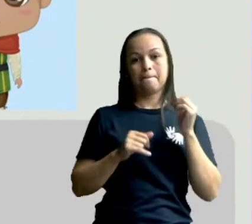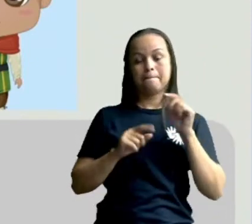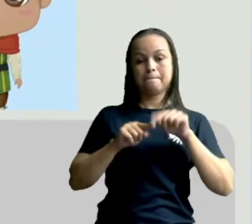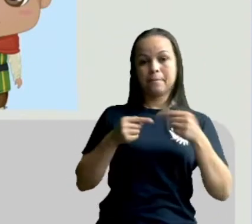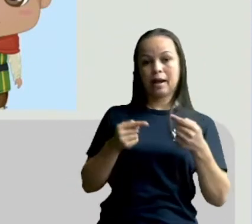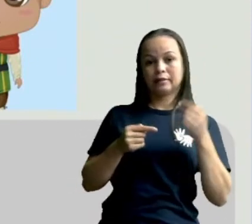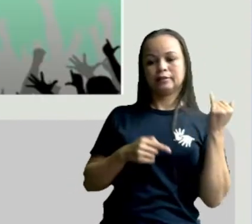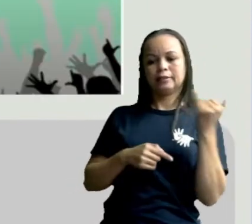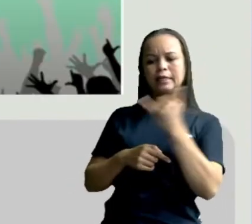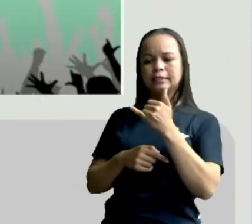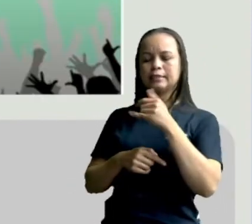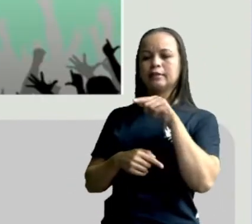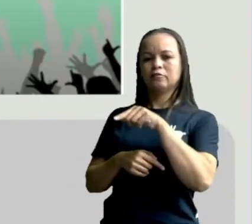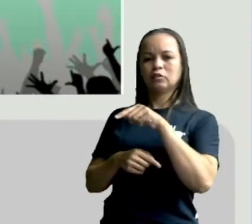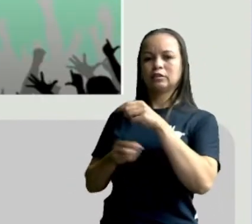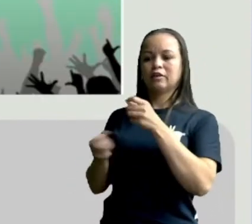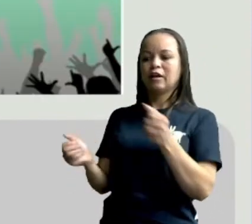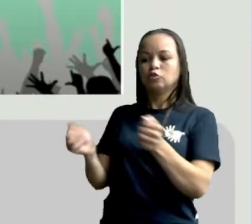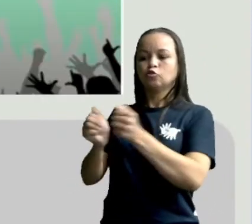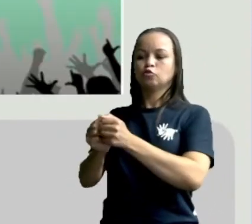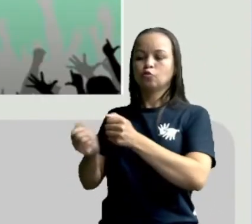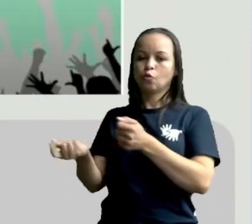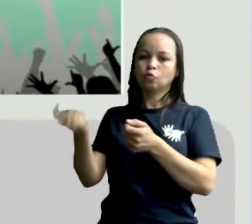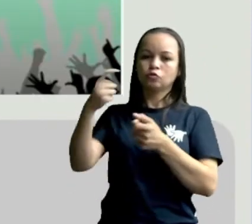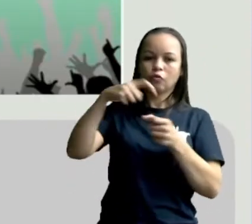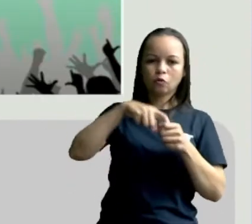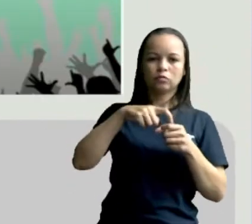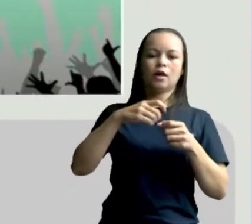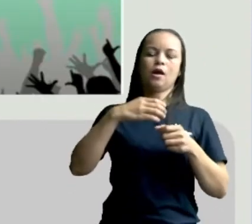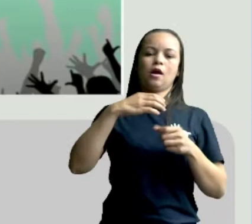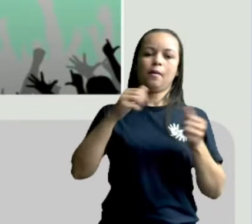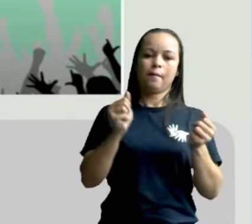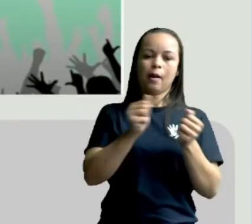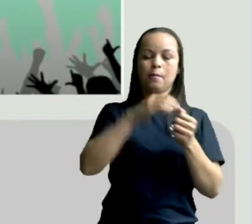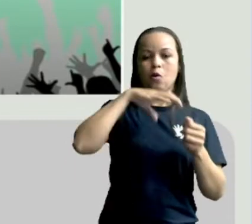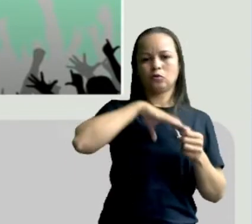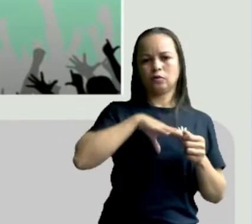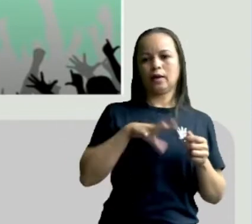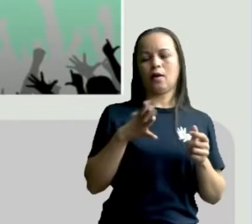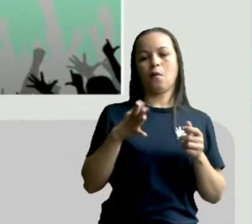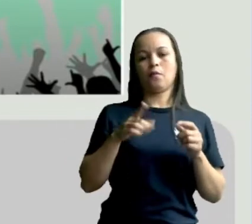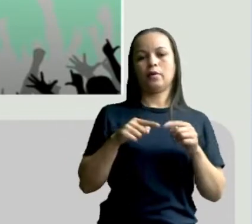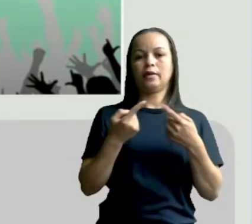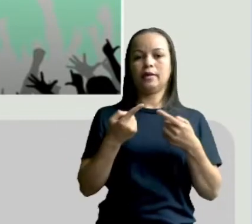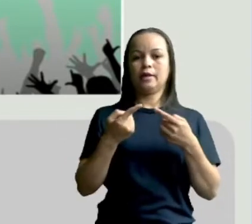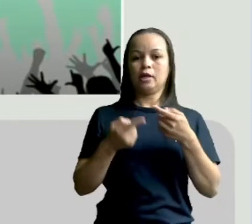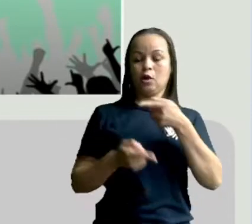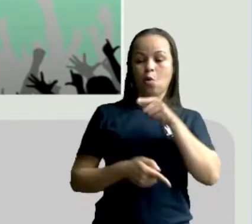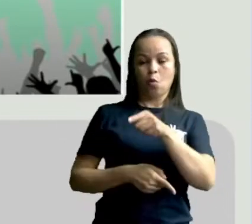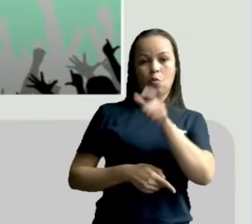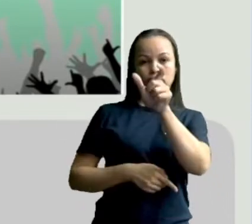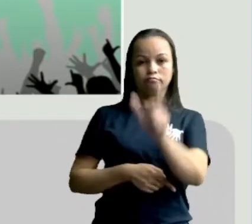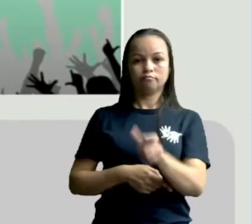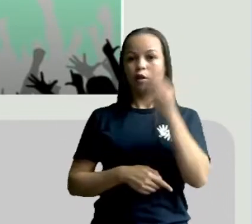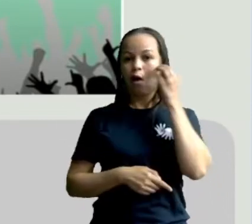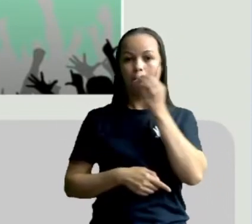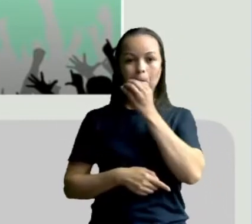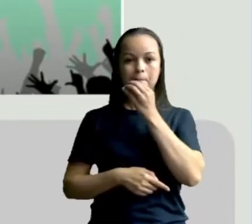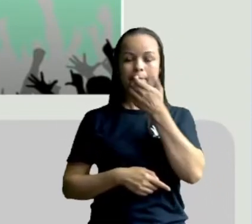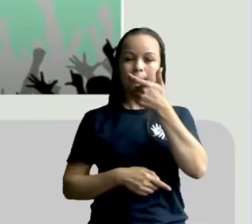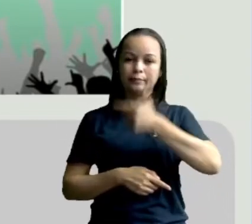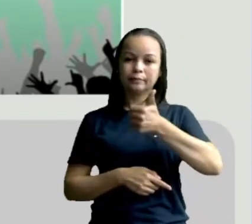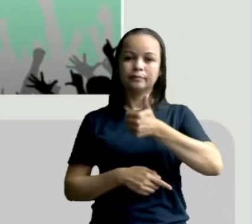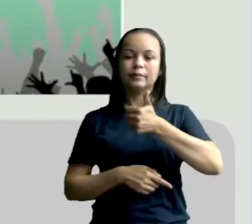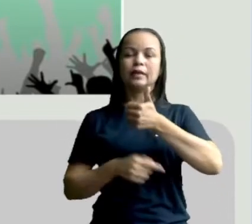Pedro não queria voltar, certo? E o povo também não queria que ele voltasse. Tá? Então, as pessoas